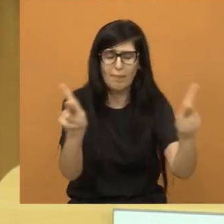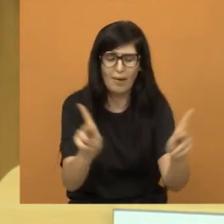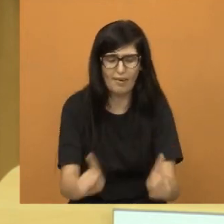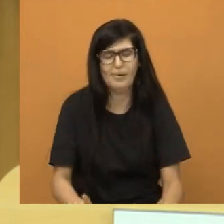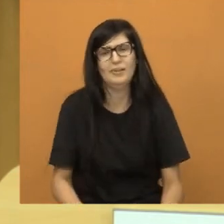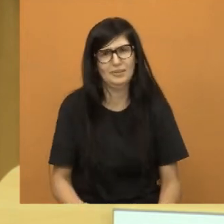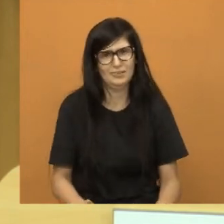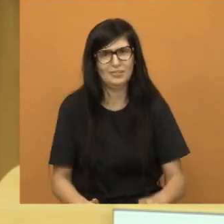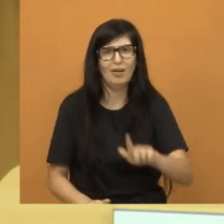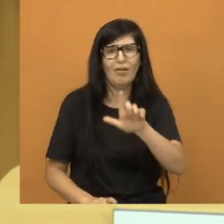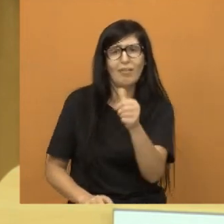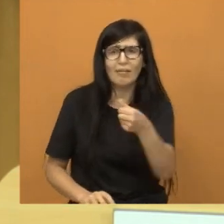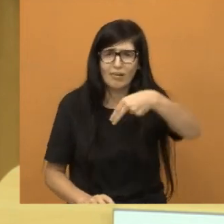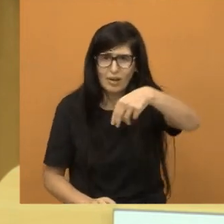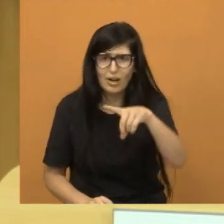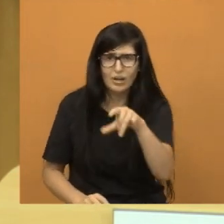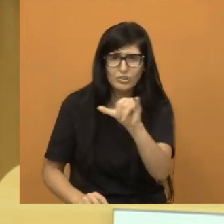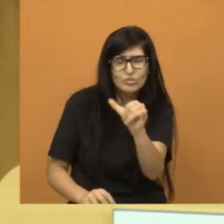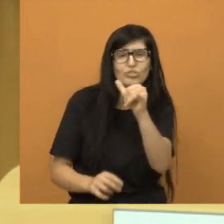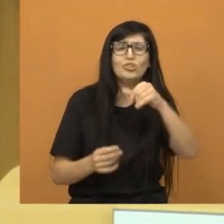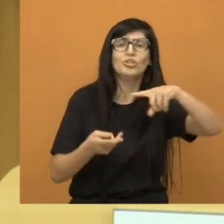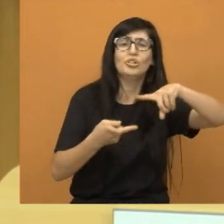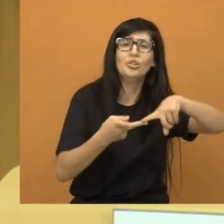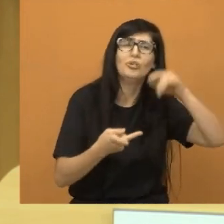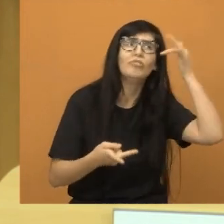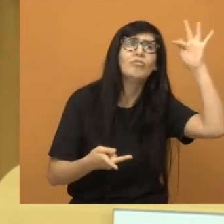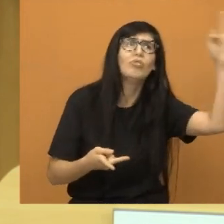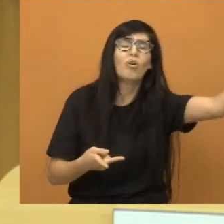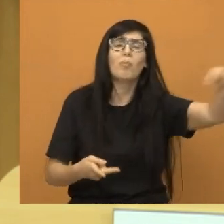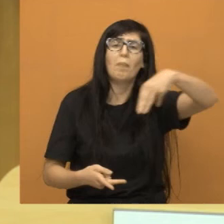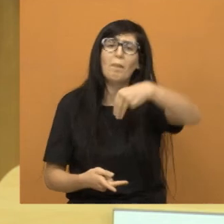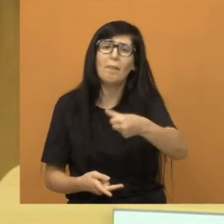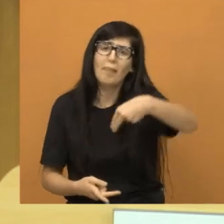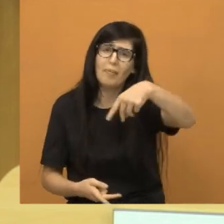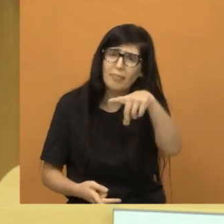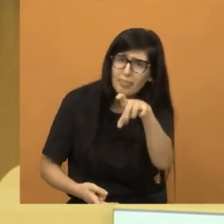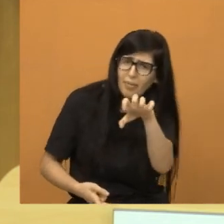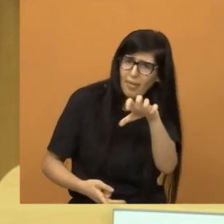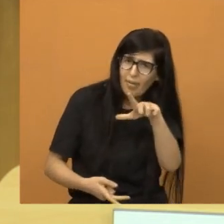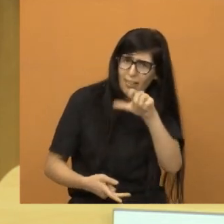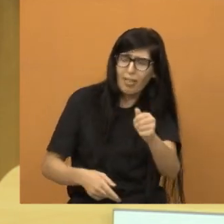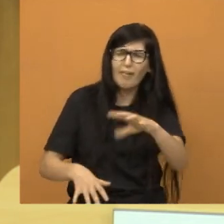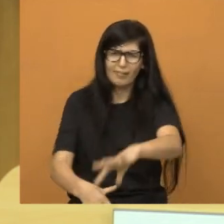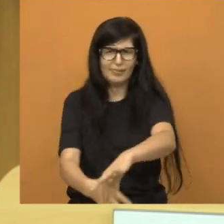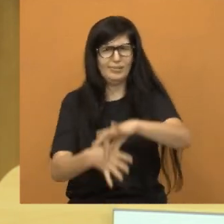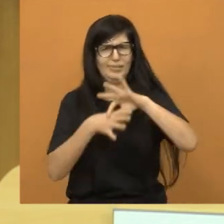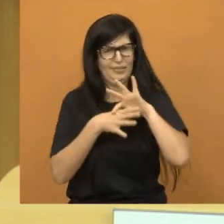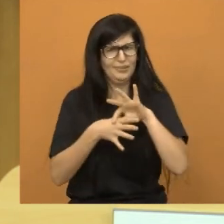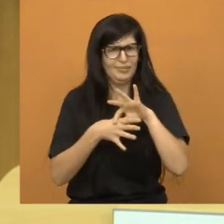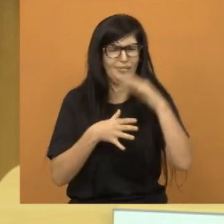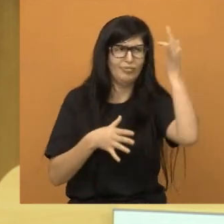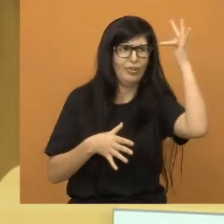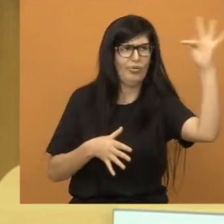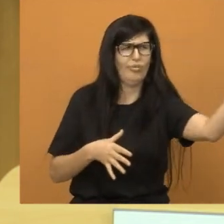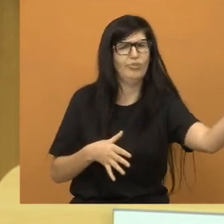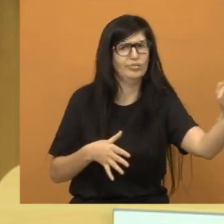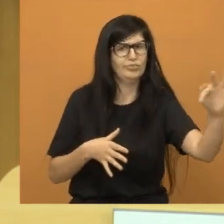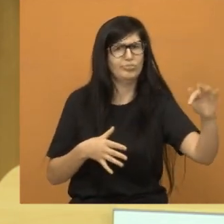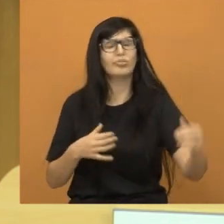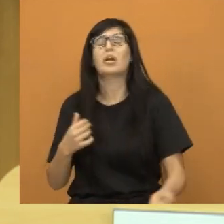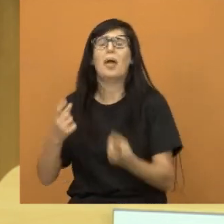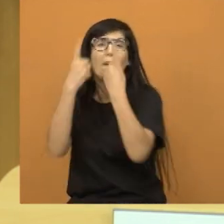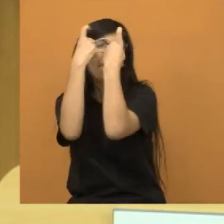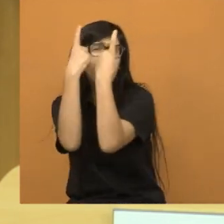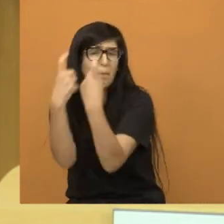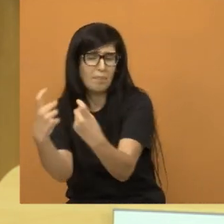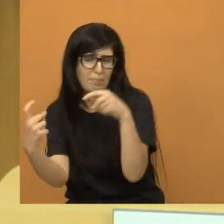de Gandhi, a exemplo de Nelson Mandela. É nesses líderes que nós temos que nos espelhar, porque a política é